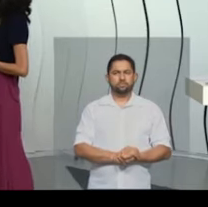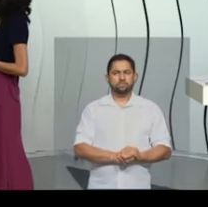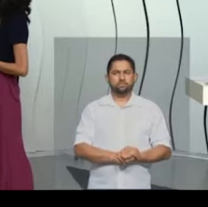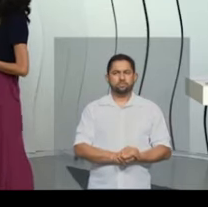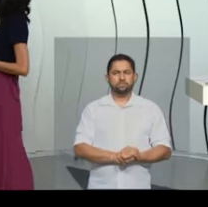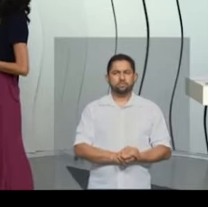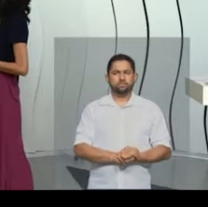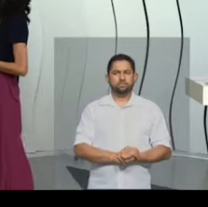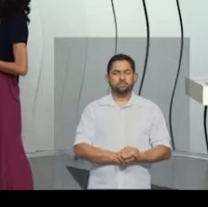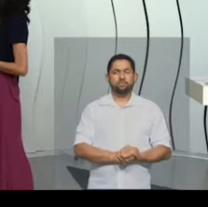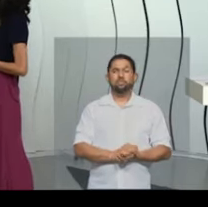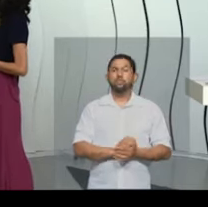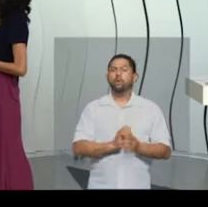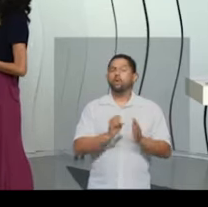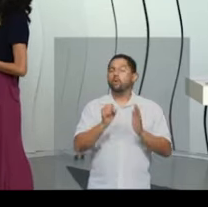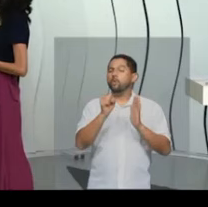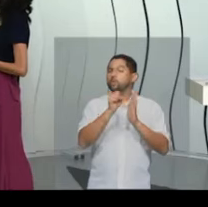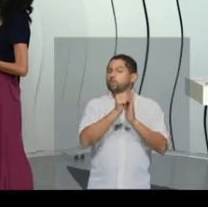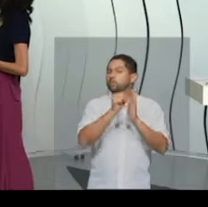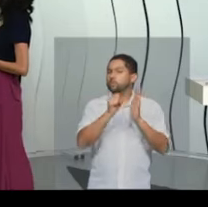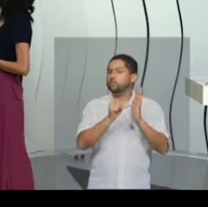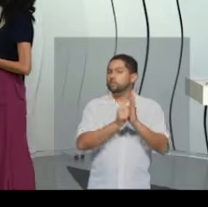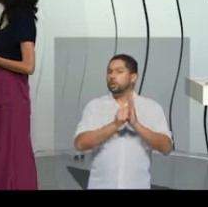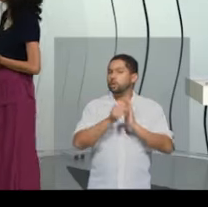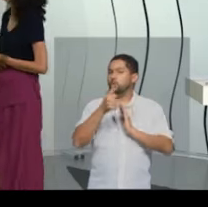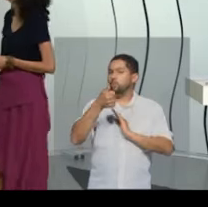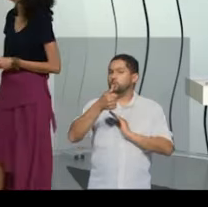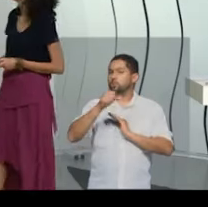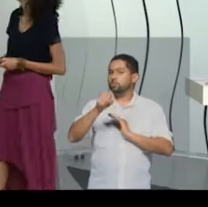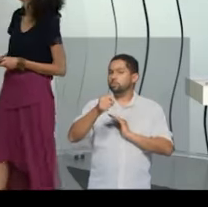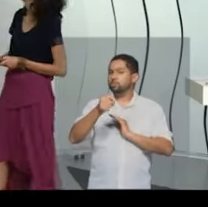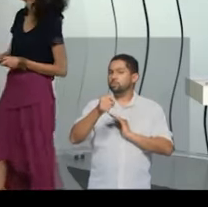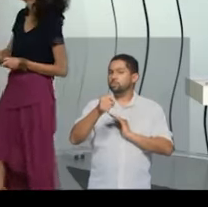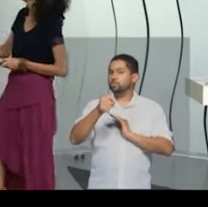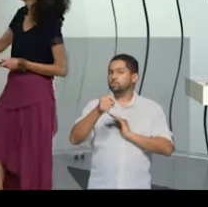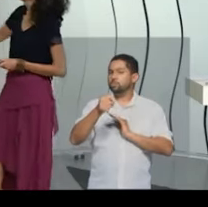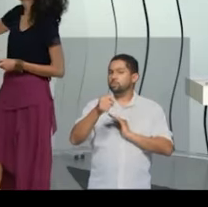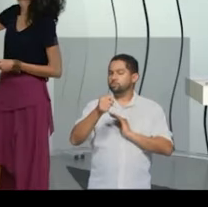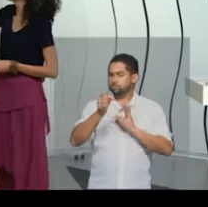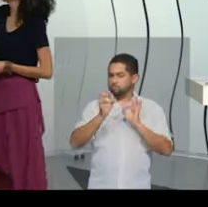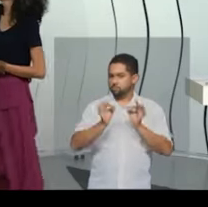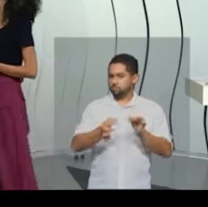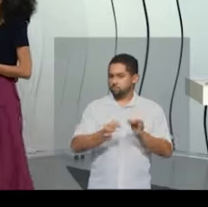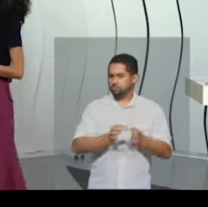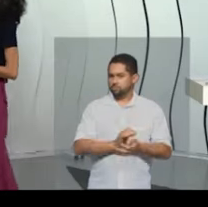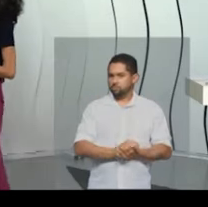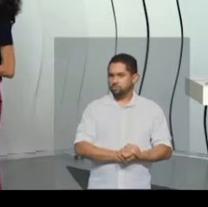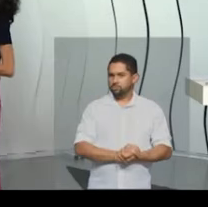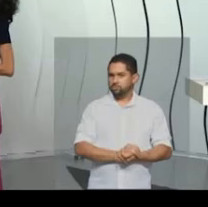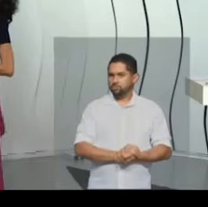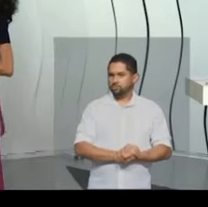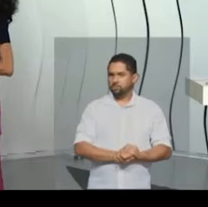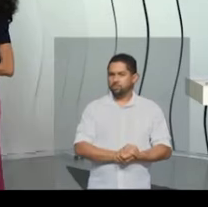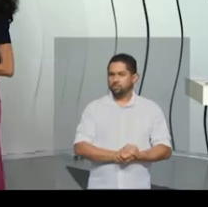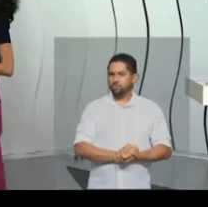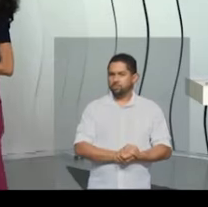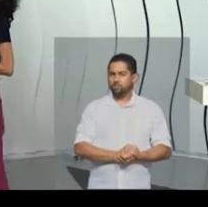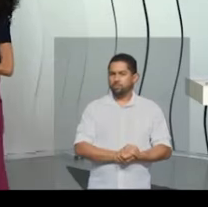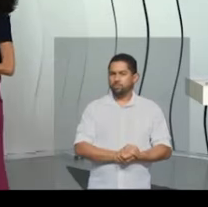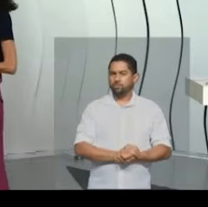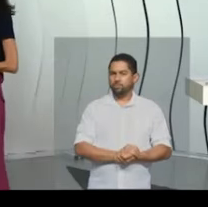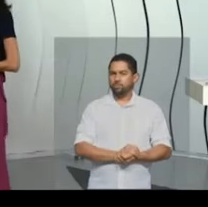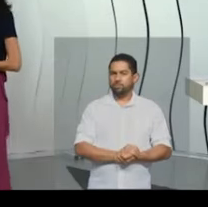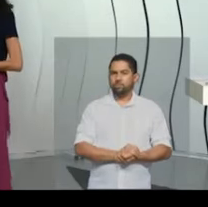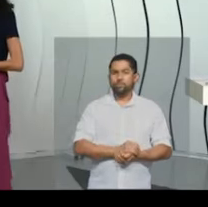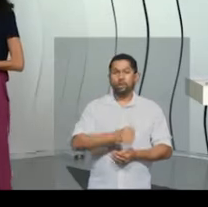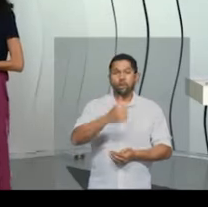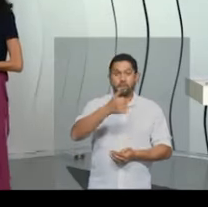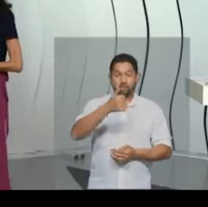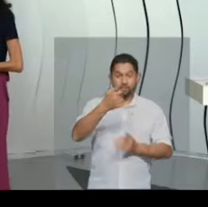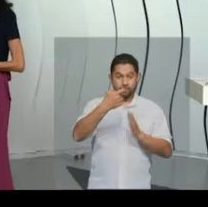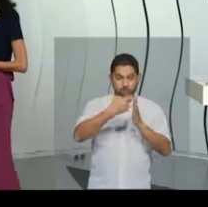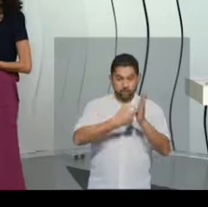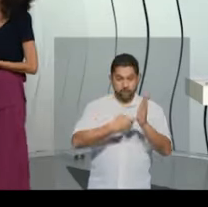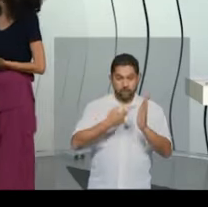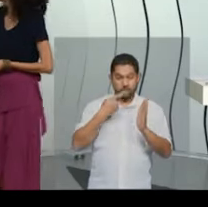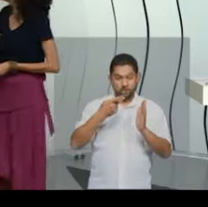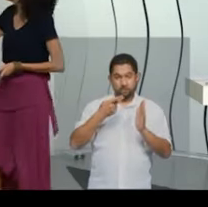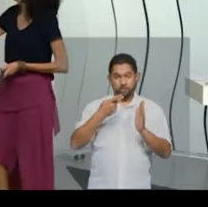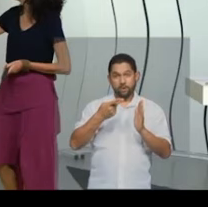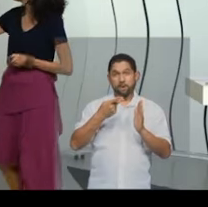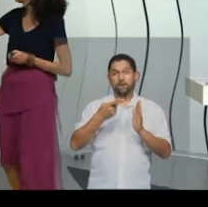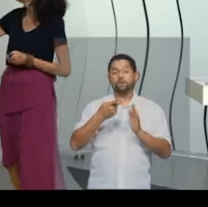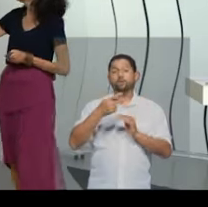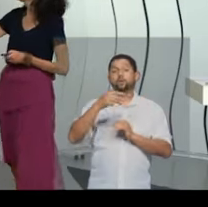no século XVIII, certo? Então, o primeiro texto é sobre